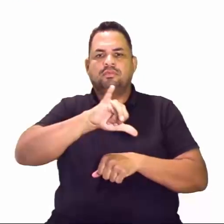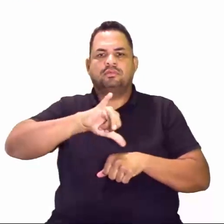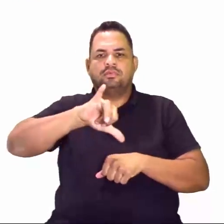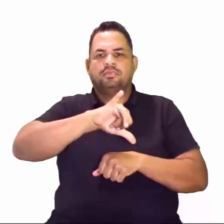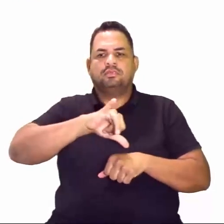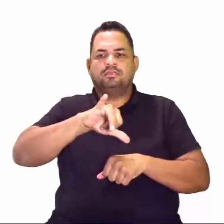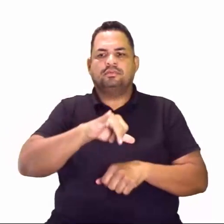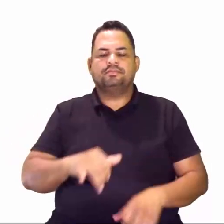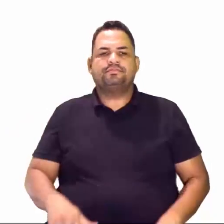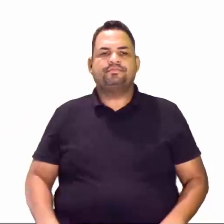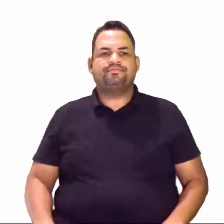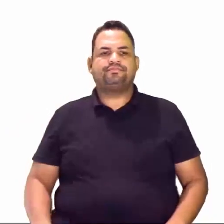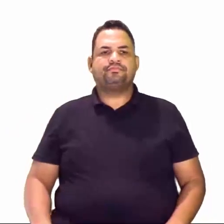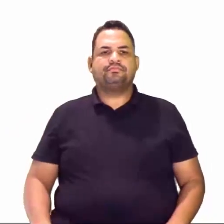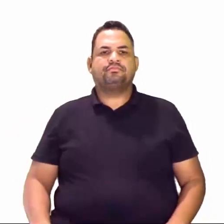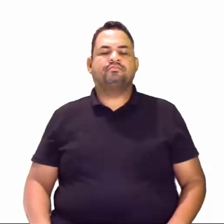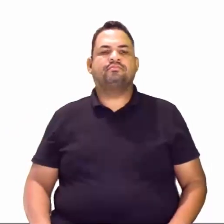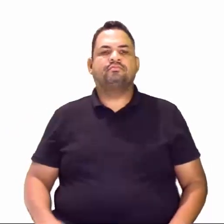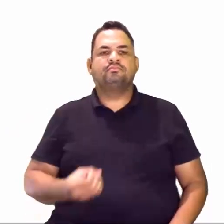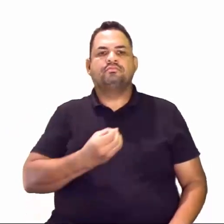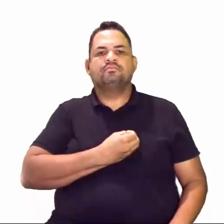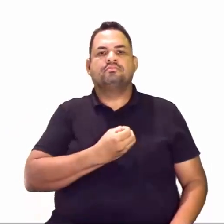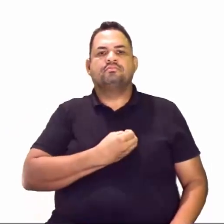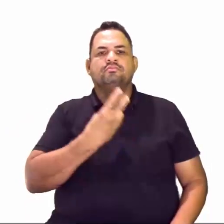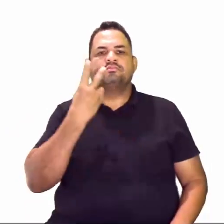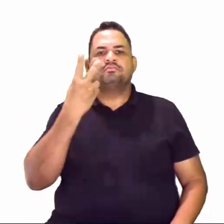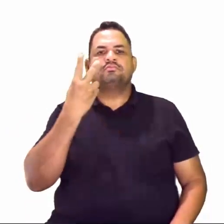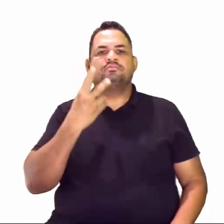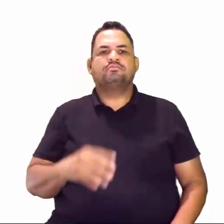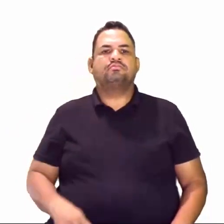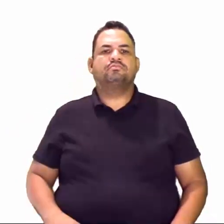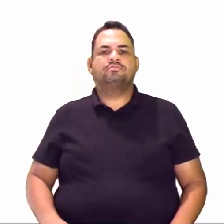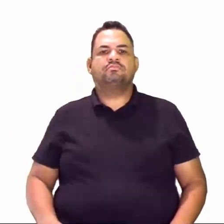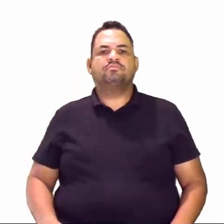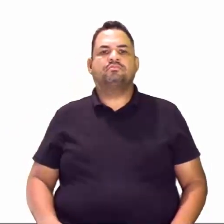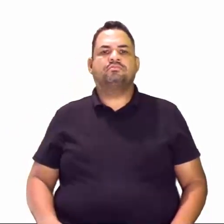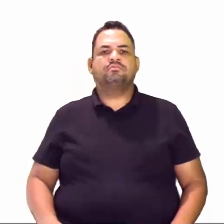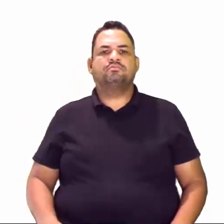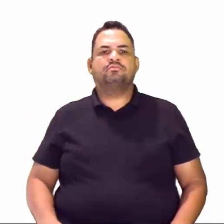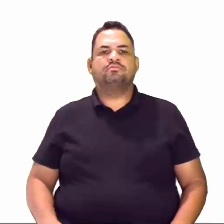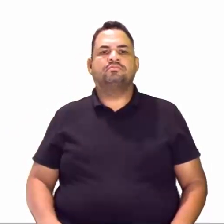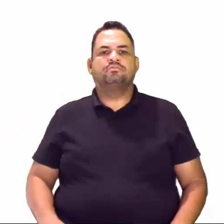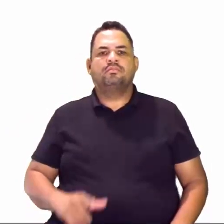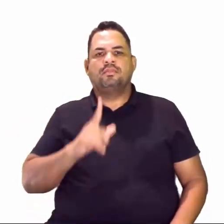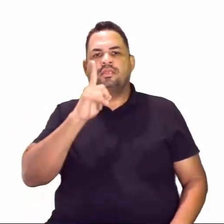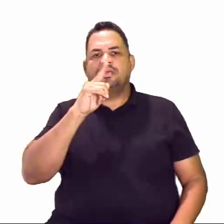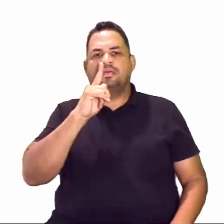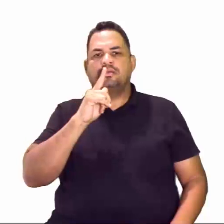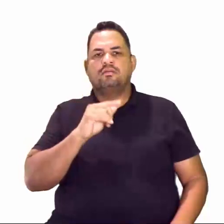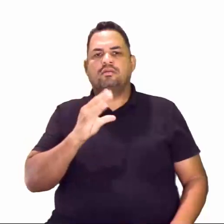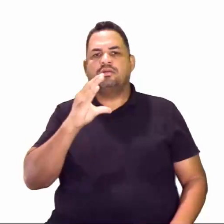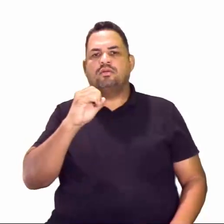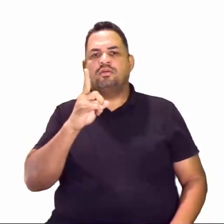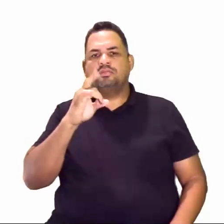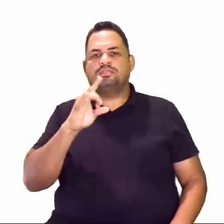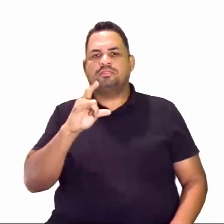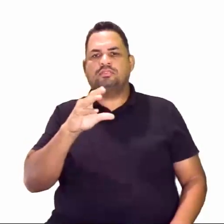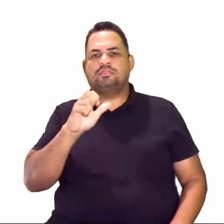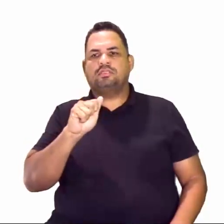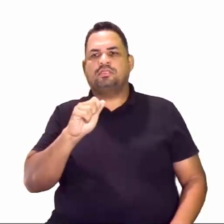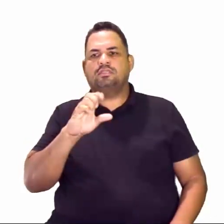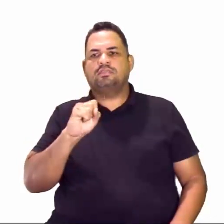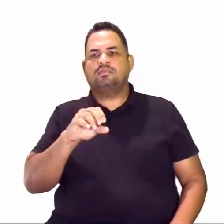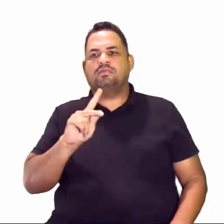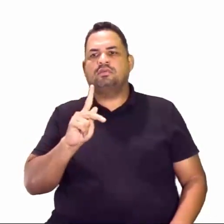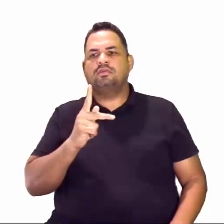na sequência, nós temos agora a questão de número 2. Número 2 diz, a água oxigenada, ou peróxido